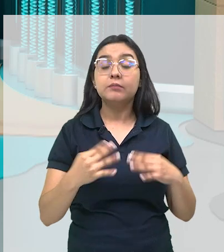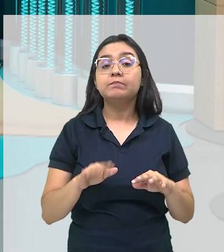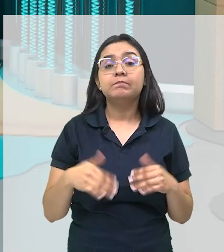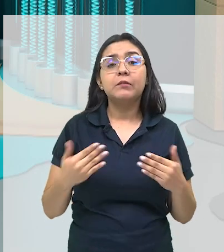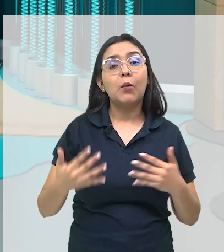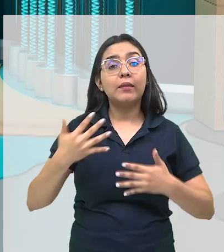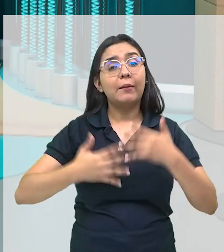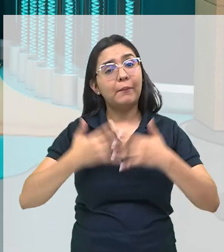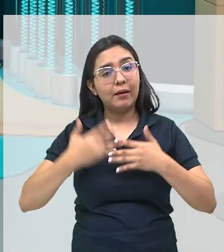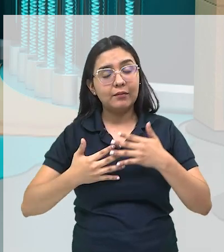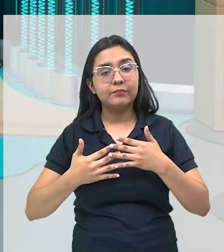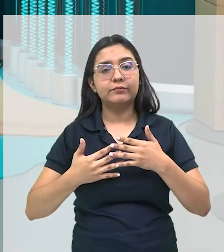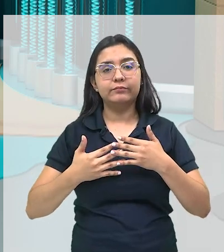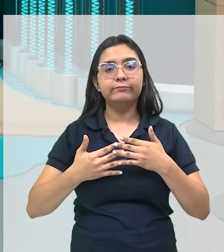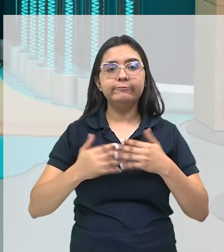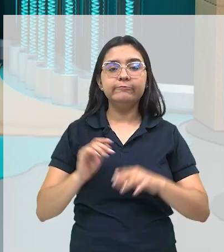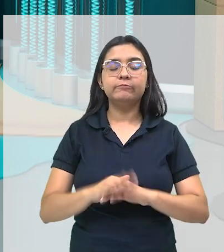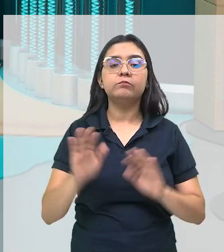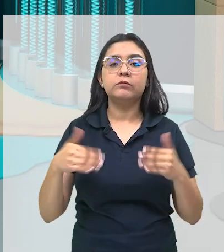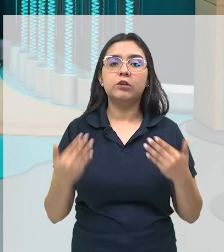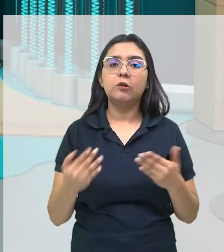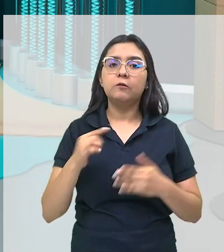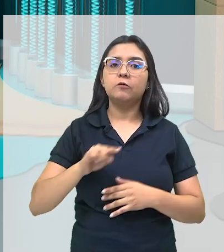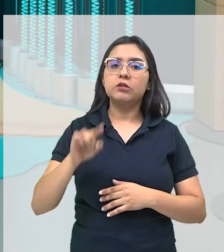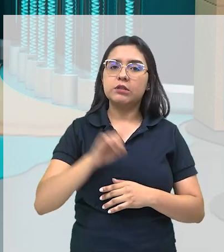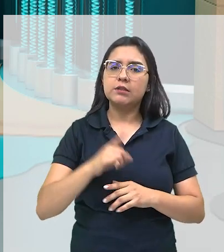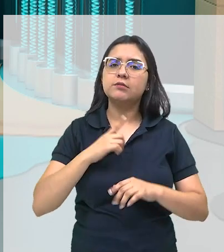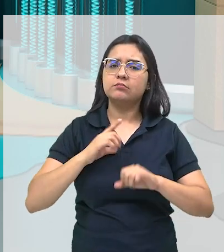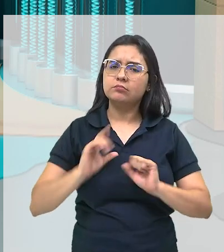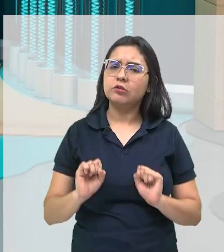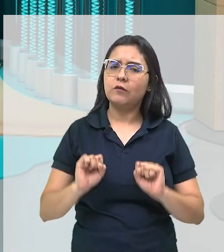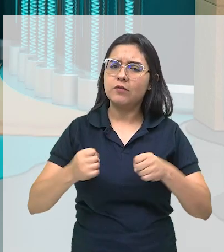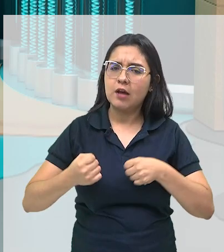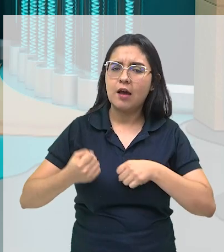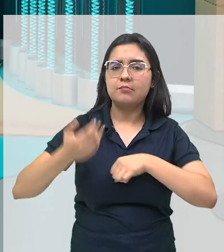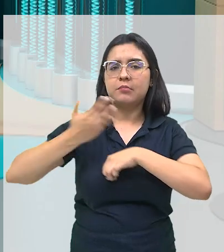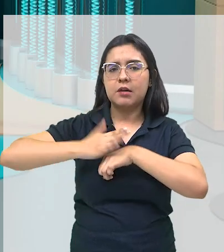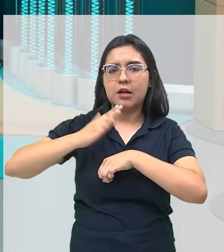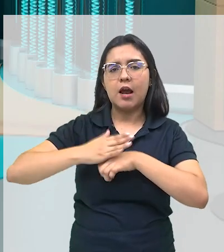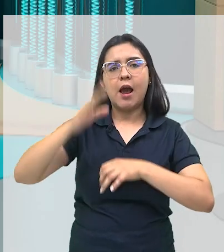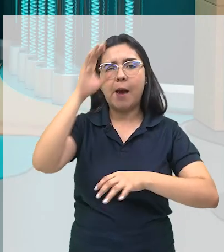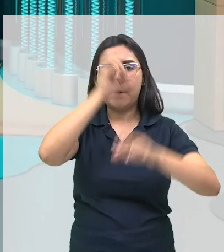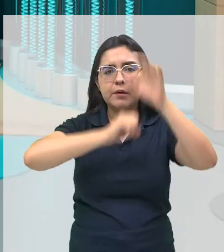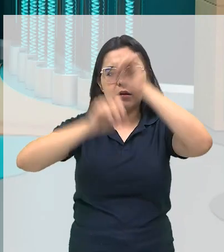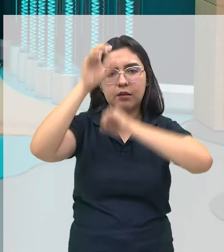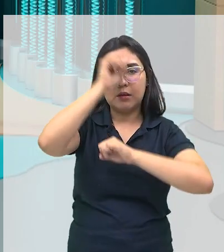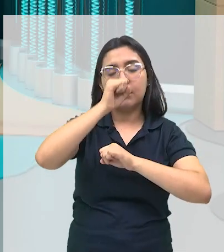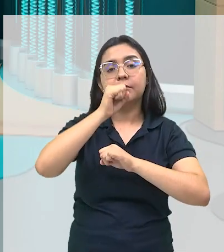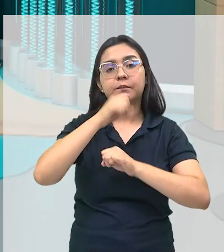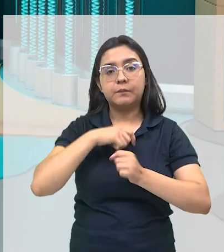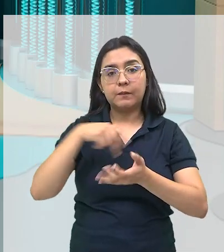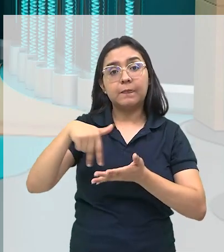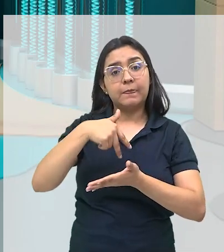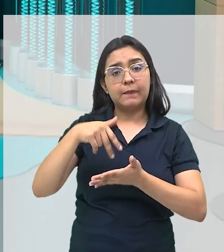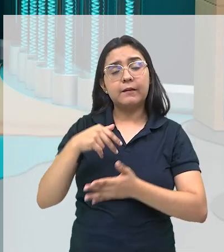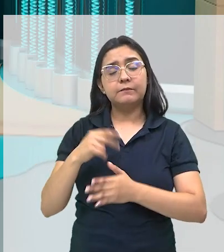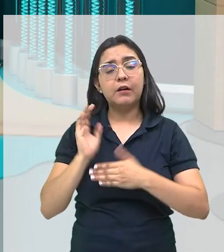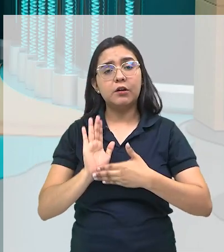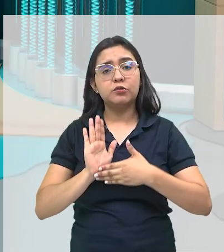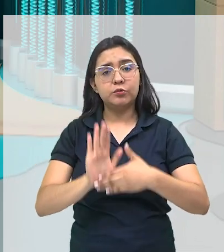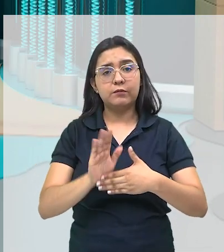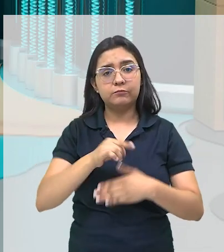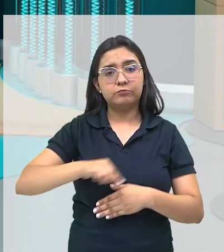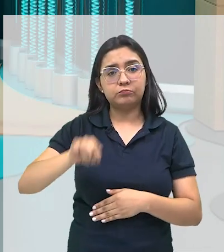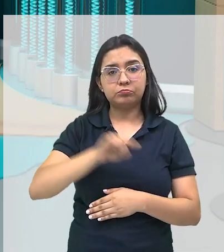coisas atrapalham muito nessa hora. E você fazer um esforço de praticar, aprender essas modalidades, ajuda nesse